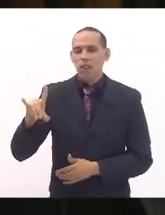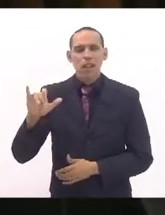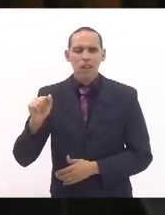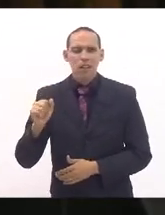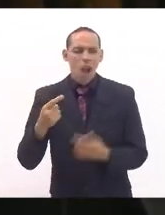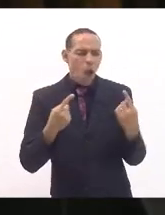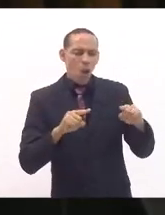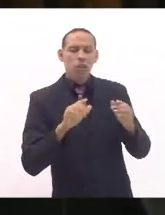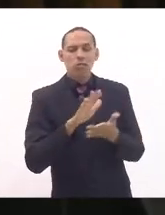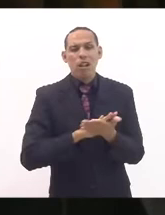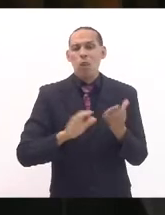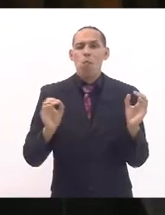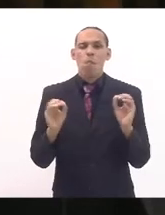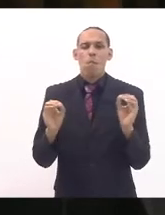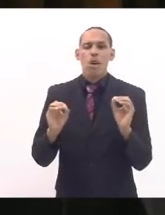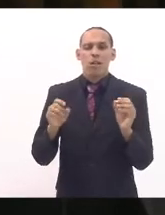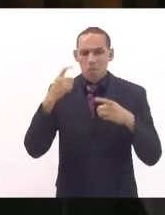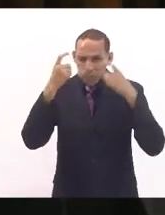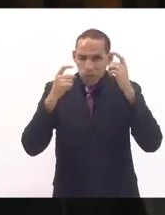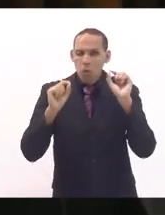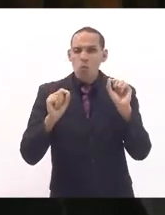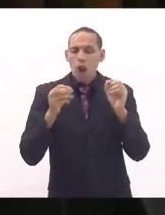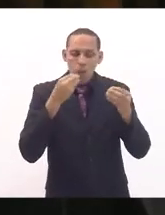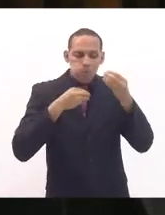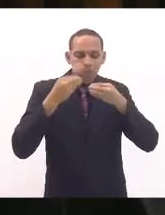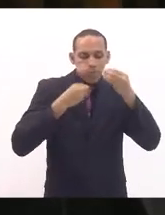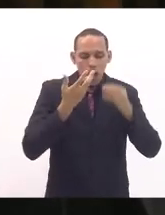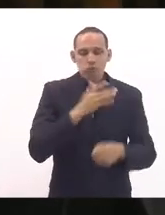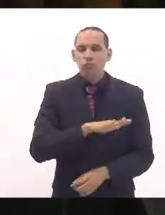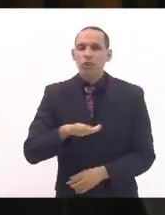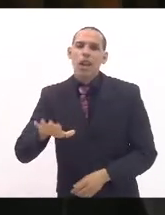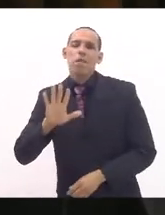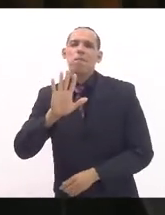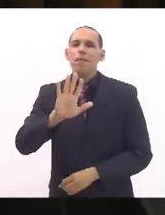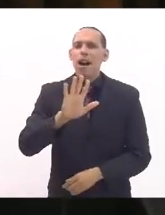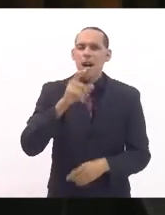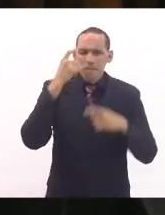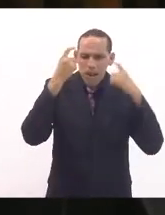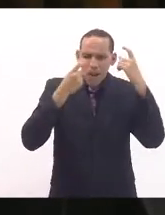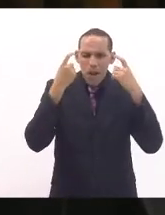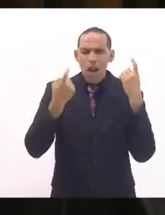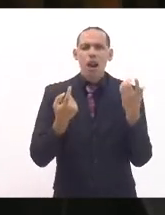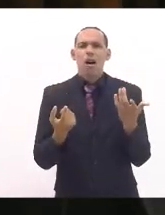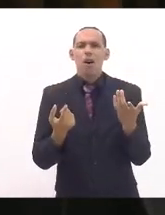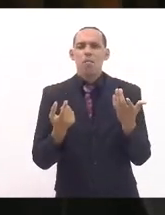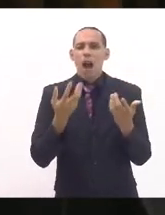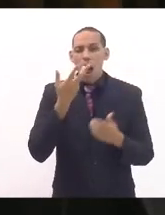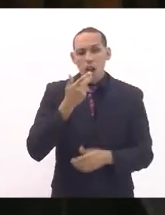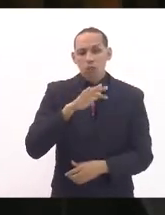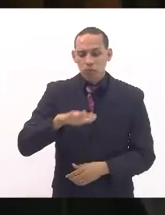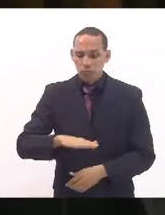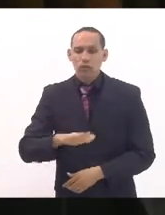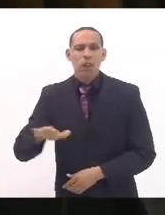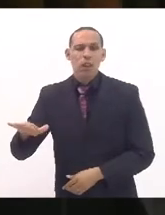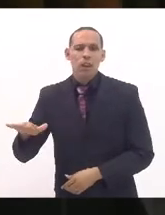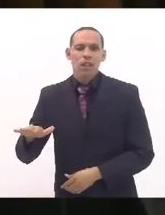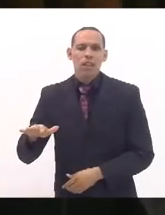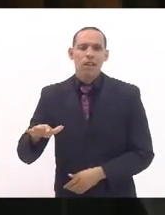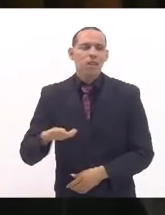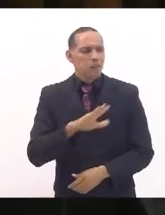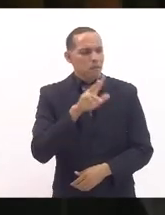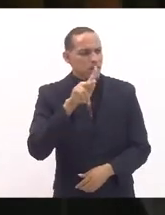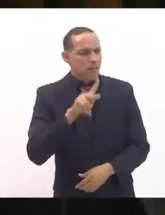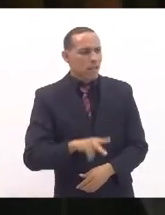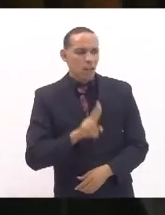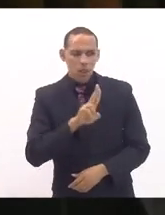Ora, estão preocupadíssimos com o que a criança come, mas não estão preocupados com o que a criança... Ô, presidente, eu não citei